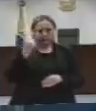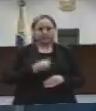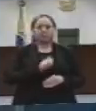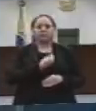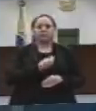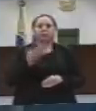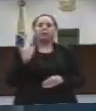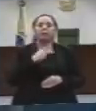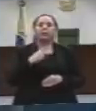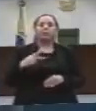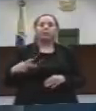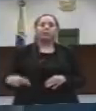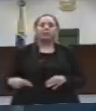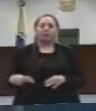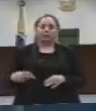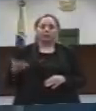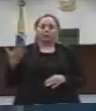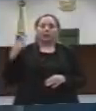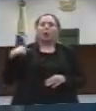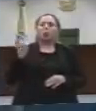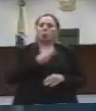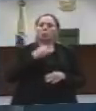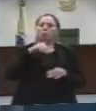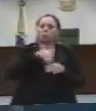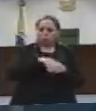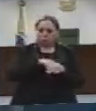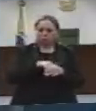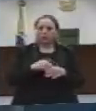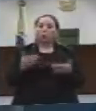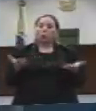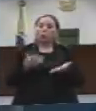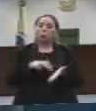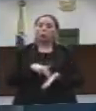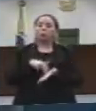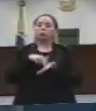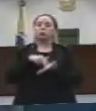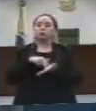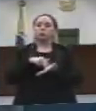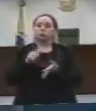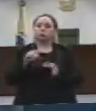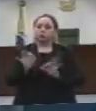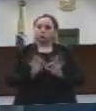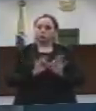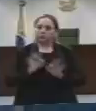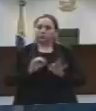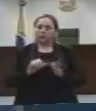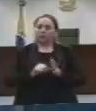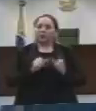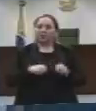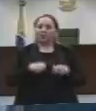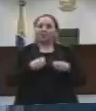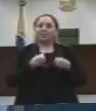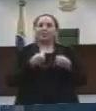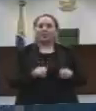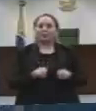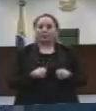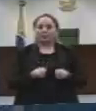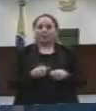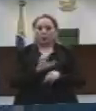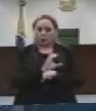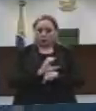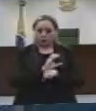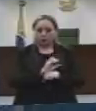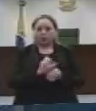tés Silva ali votamos e assim aqui esta posição é fincada de plano para primeiro defender a cidade da Carta Magna o artigo